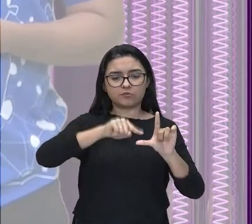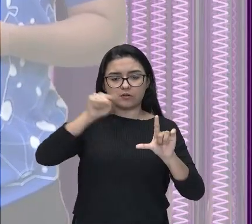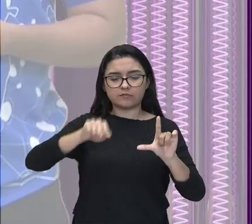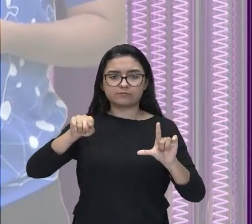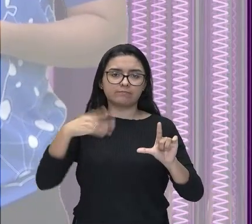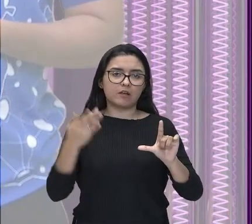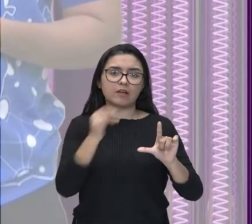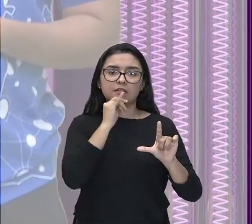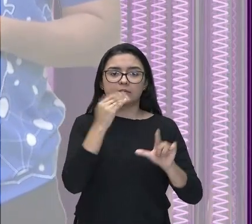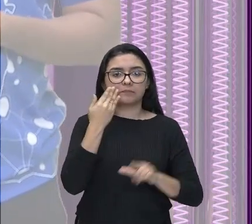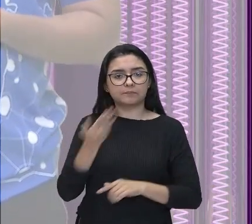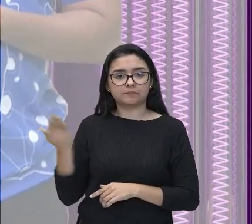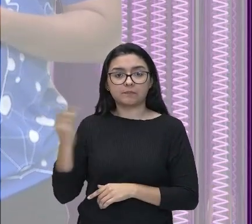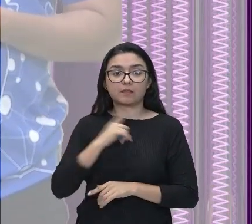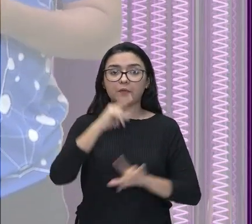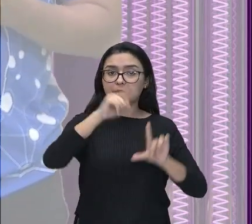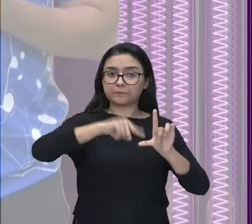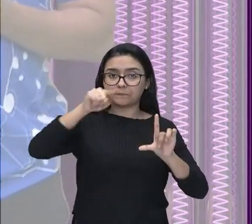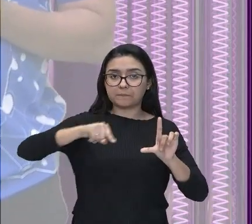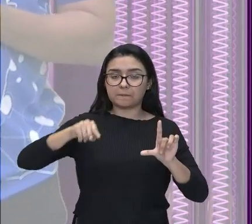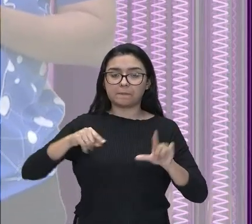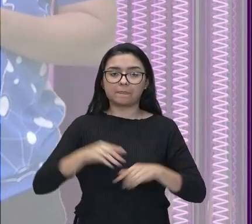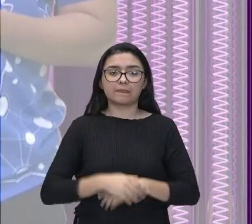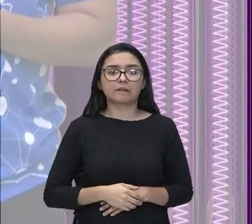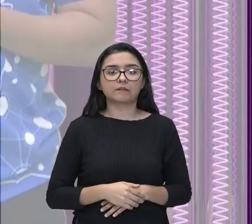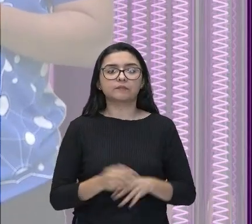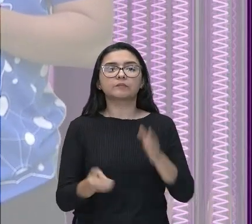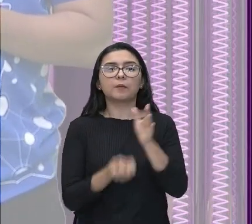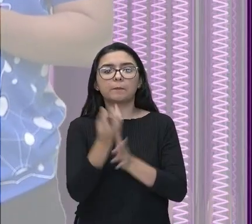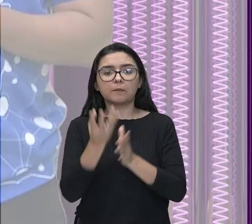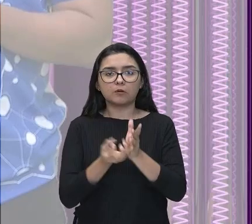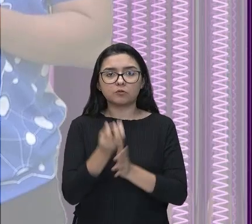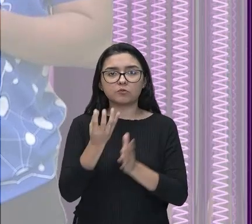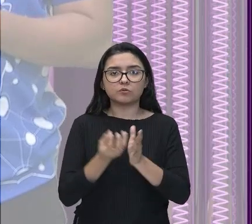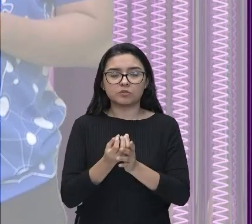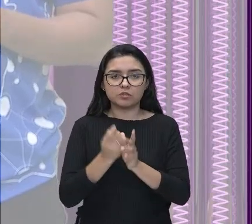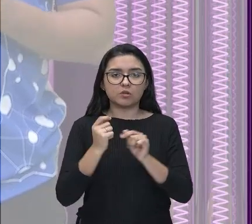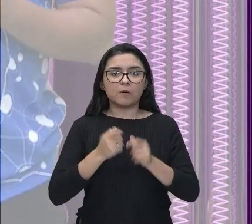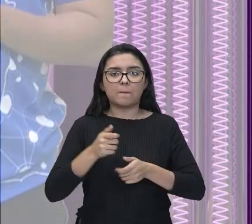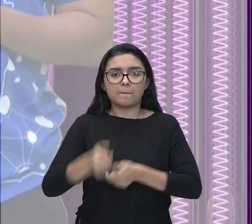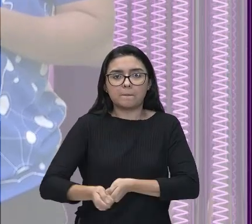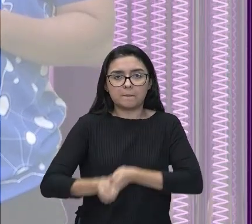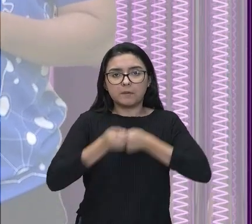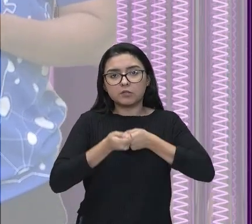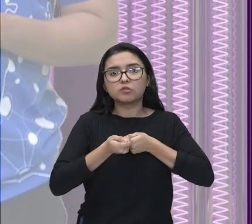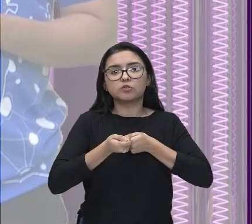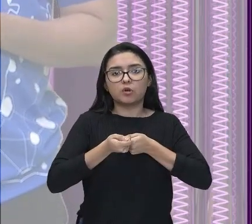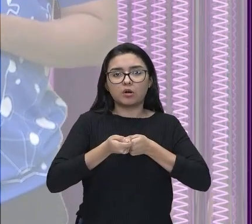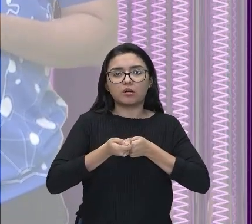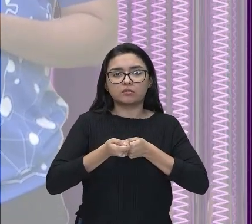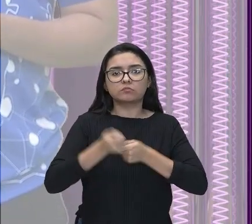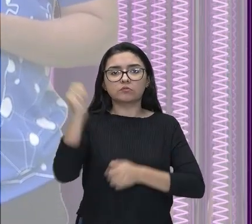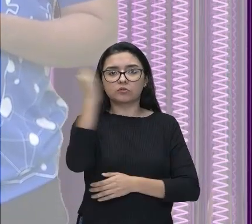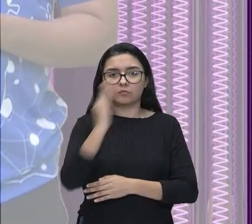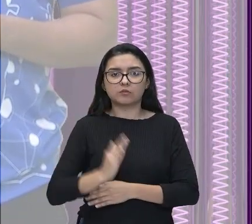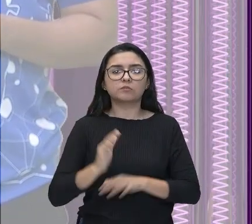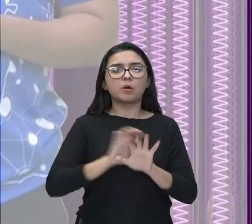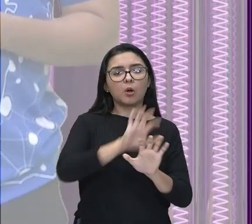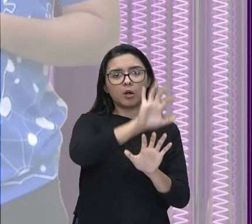ao meu lado, nós temos esse gráfico. Produção agrícola de mandioca no Brasil por região na safra